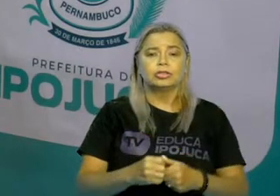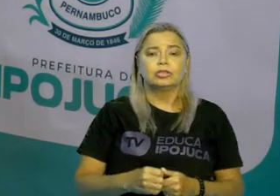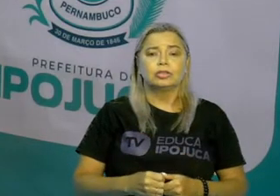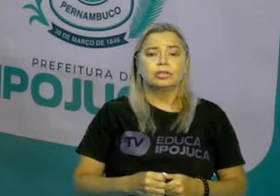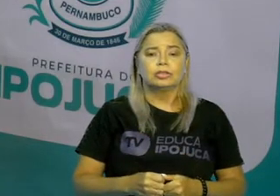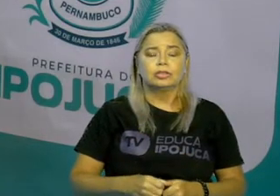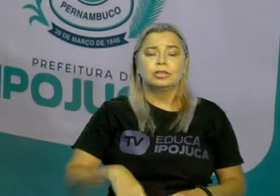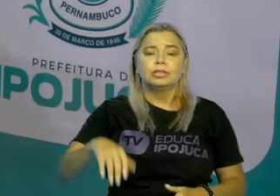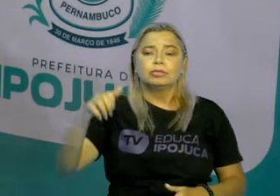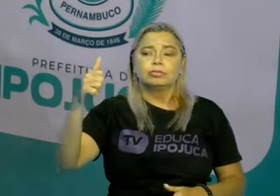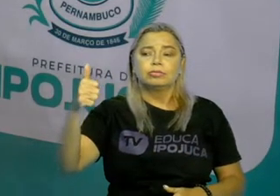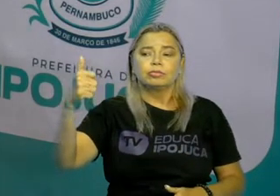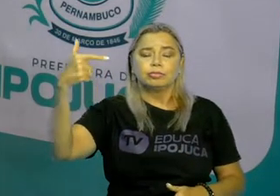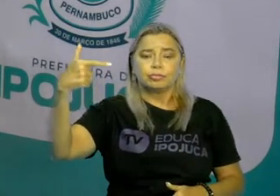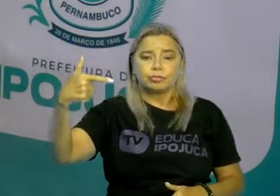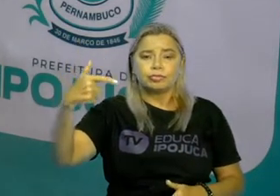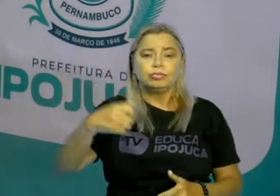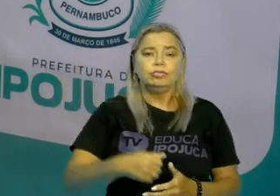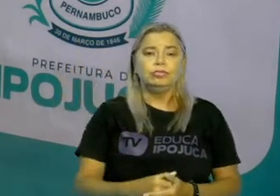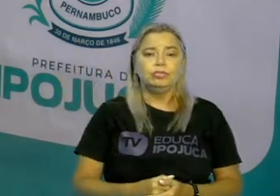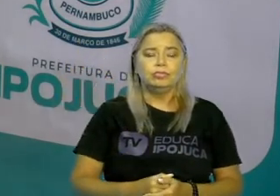11, 12.